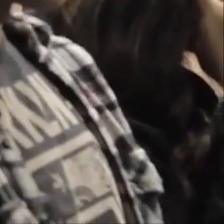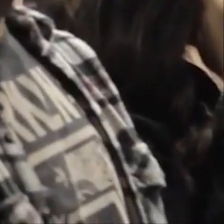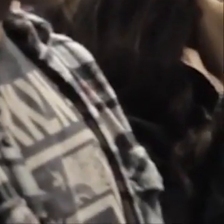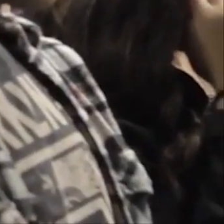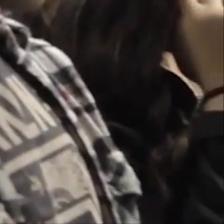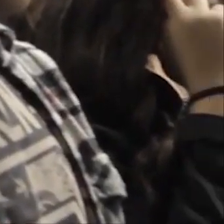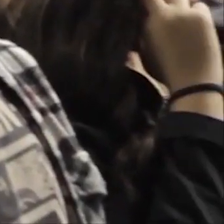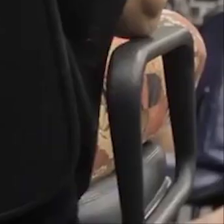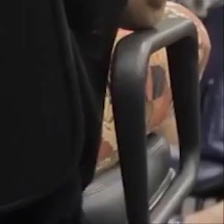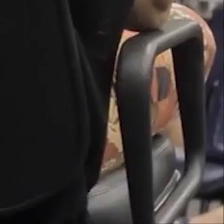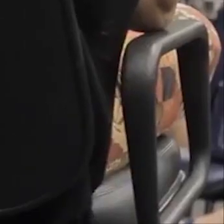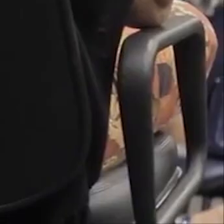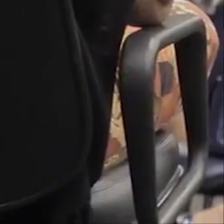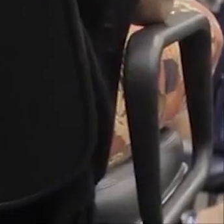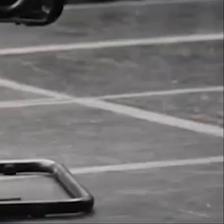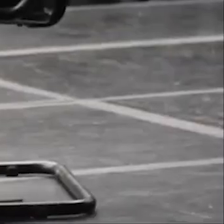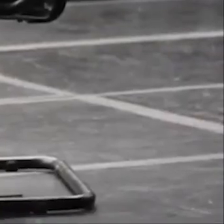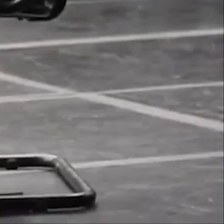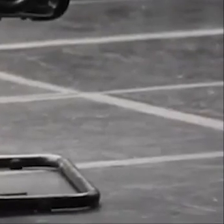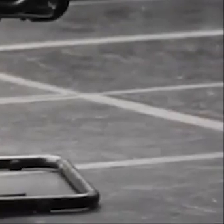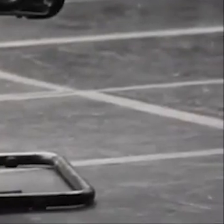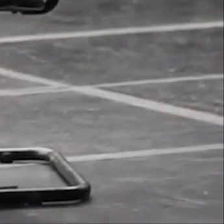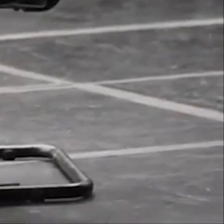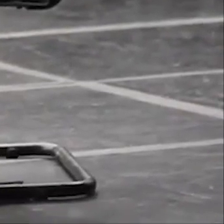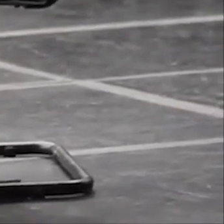Com as meninas, aí é um pop rock brasileiro.